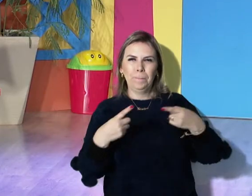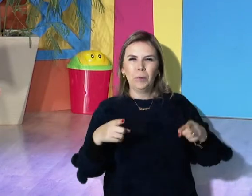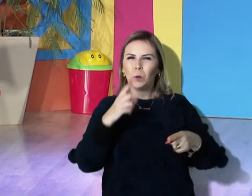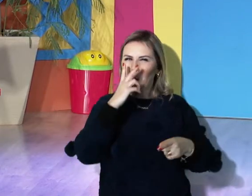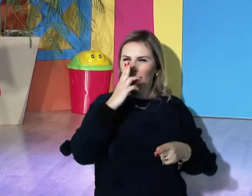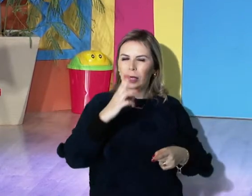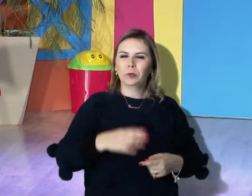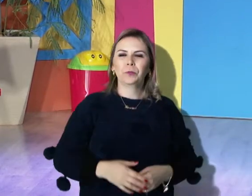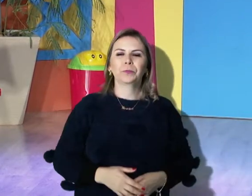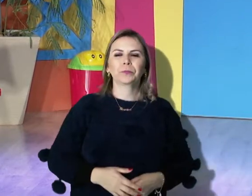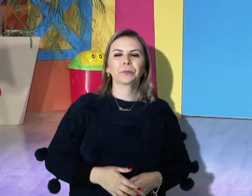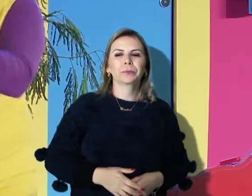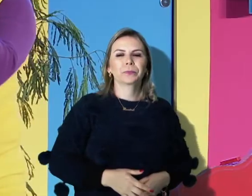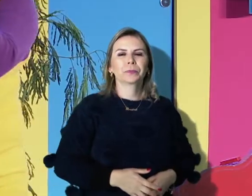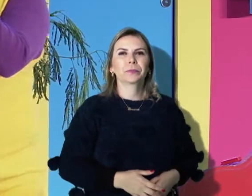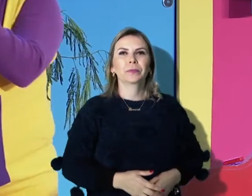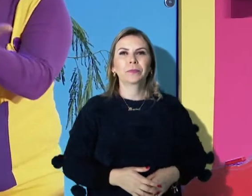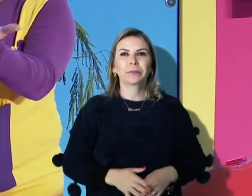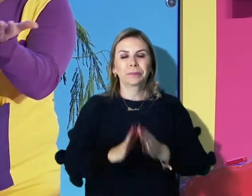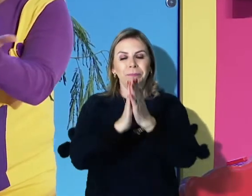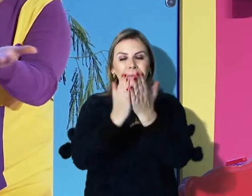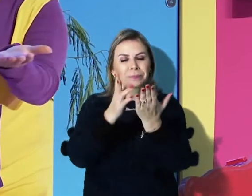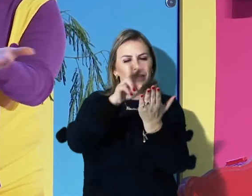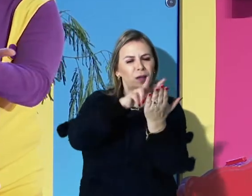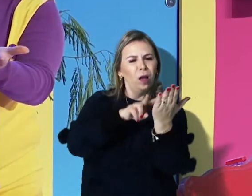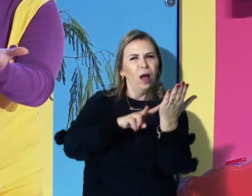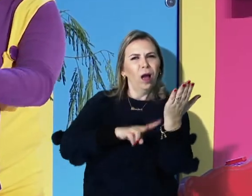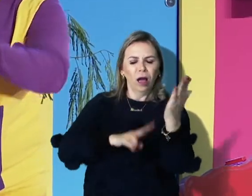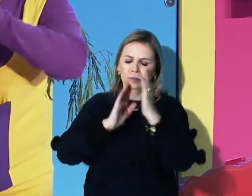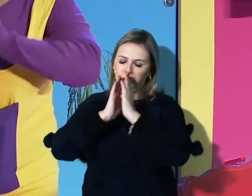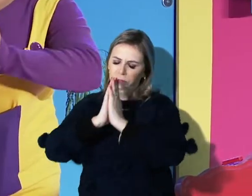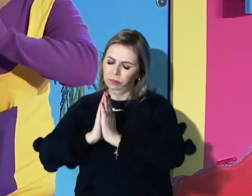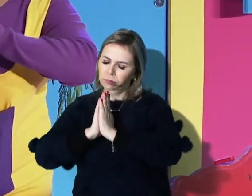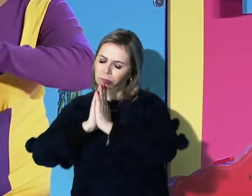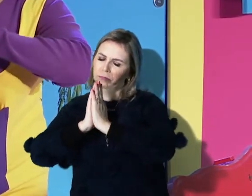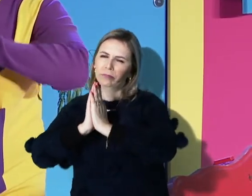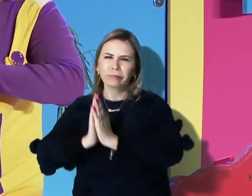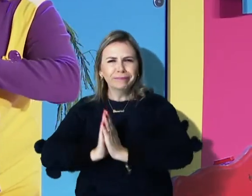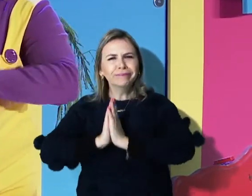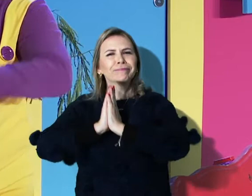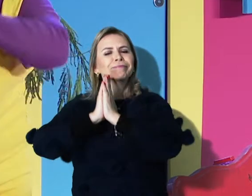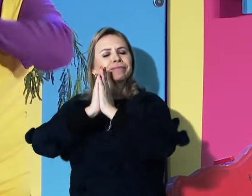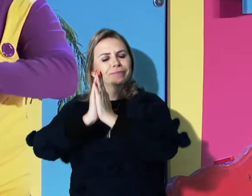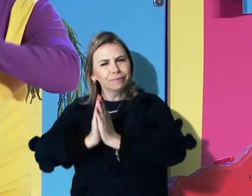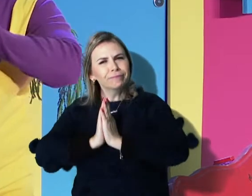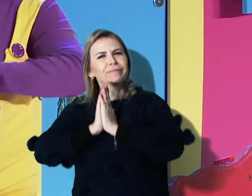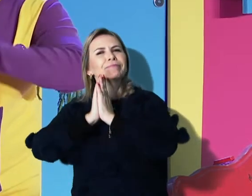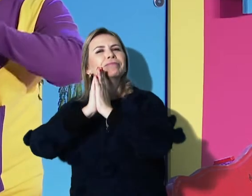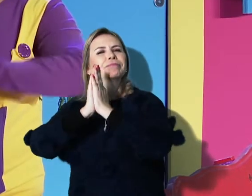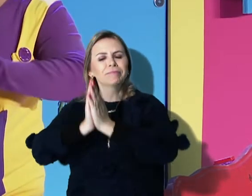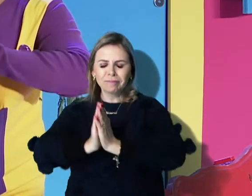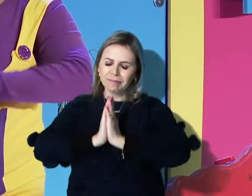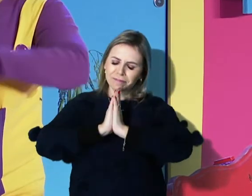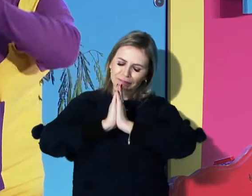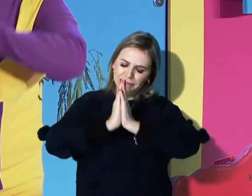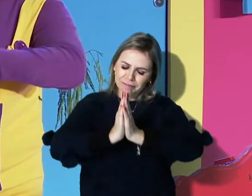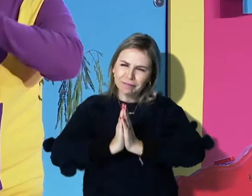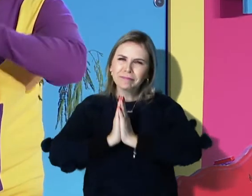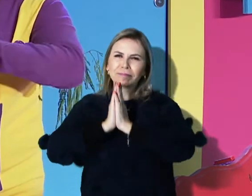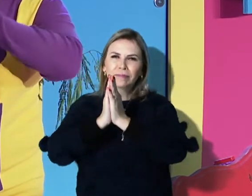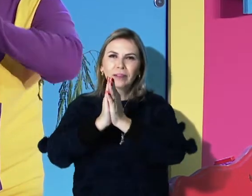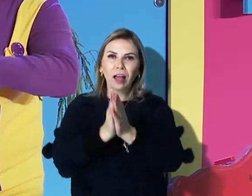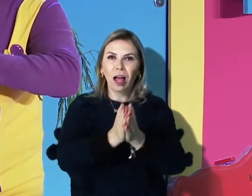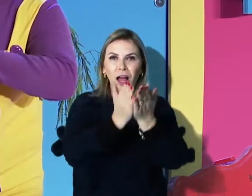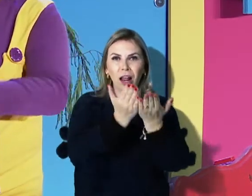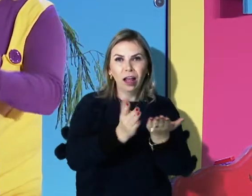que você pensou. Vamos lá? Leia a Bíblia e faça oração. Faça oração.